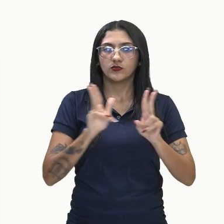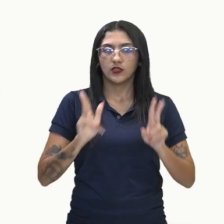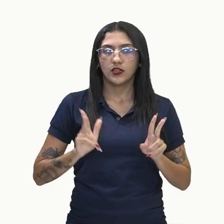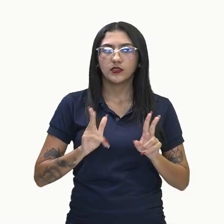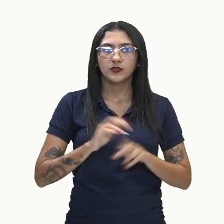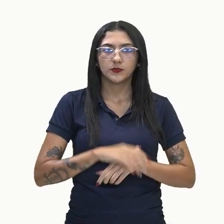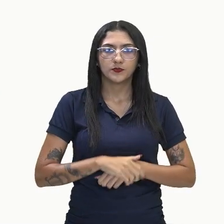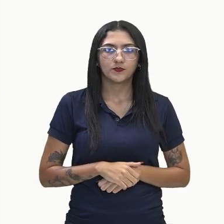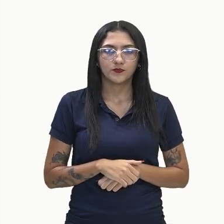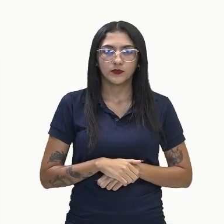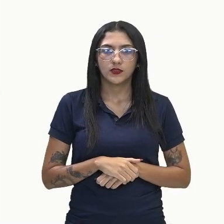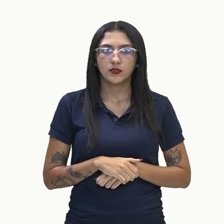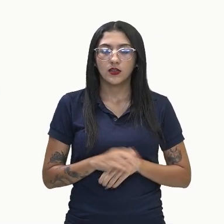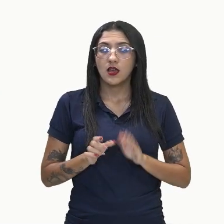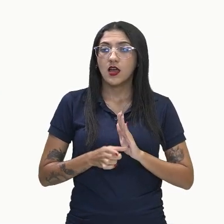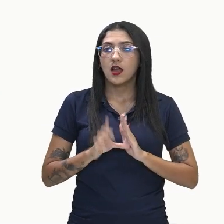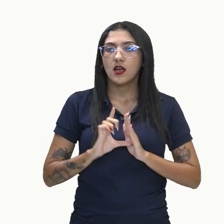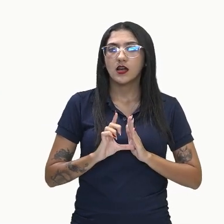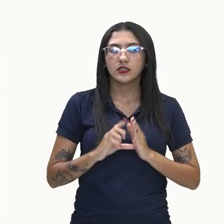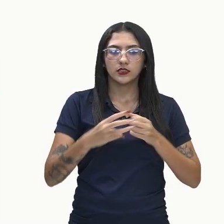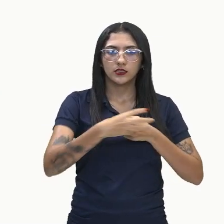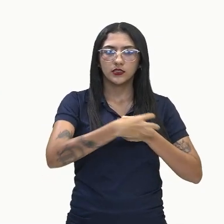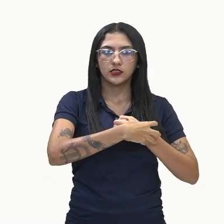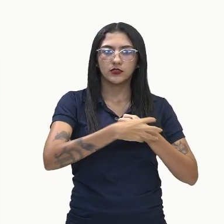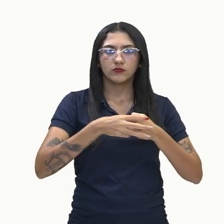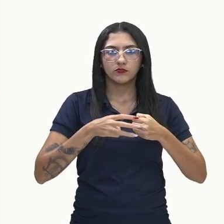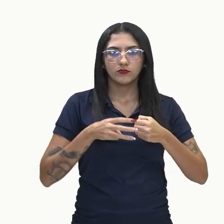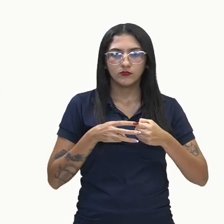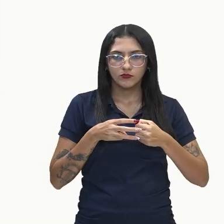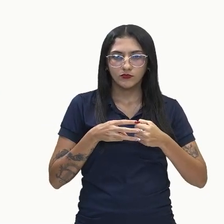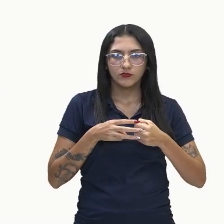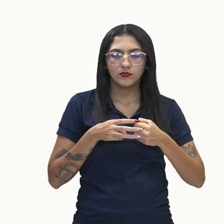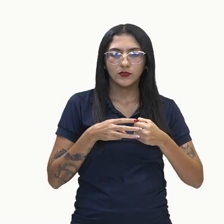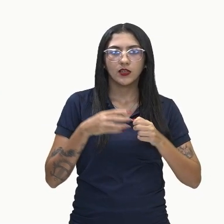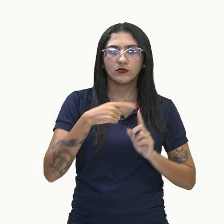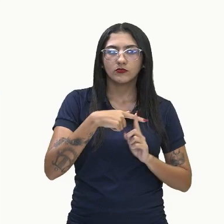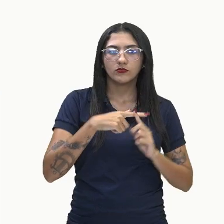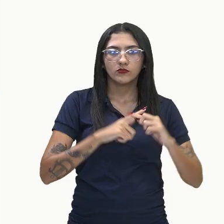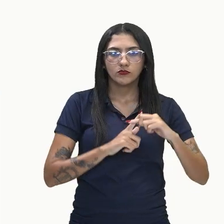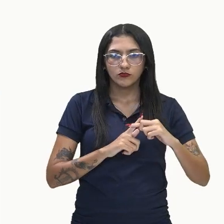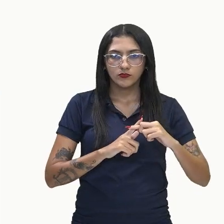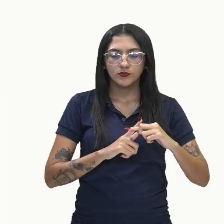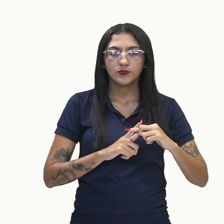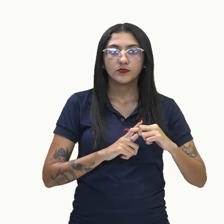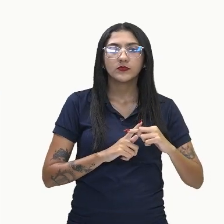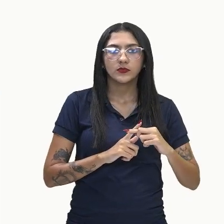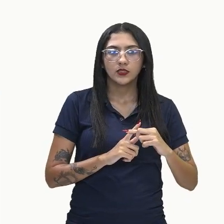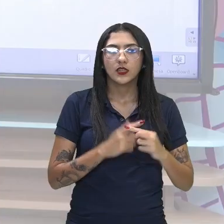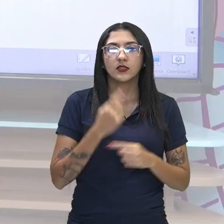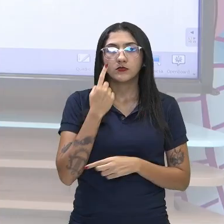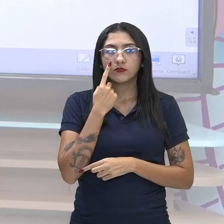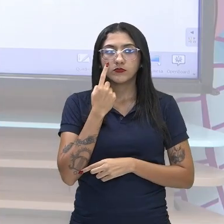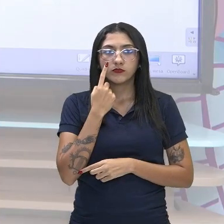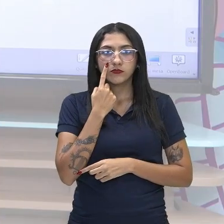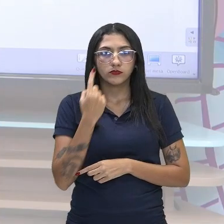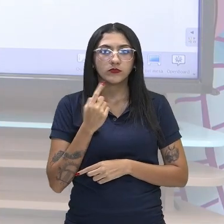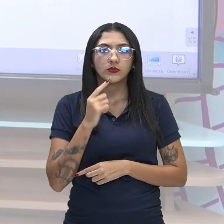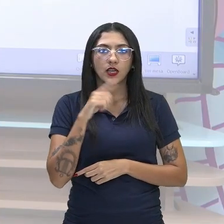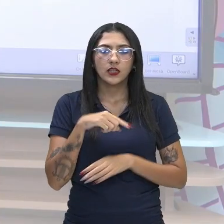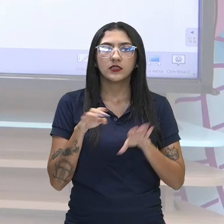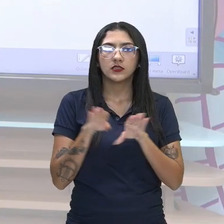nós vimos, além das coordenadas geográficas, né, da latitude, o paralelo ele também, eles